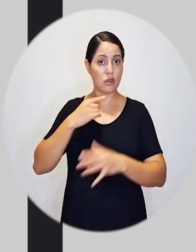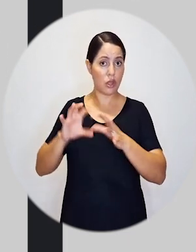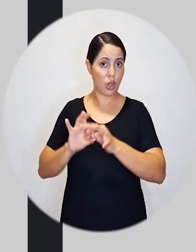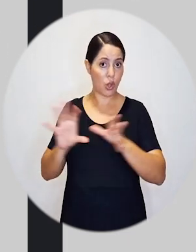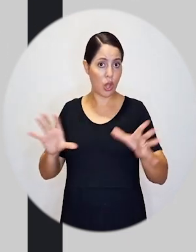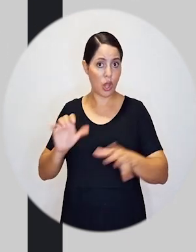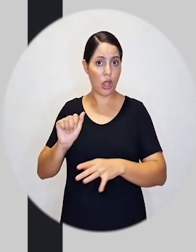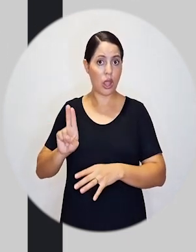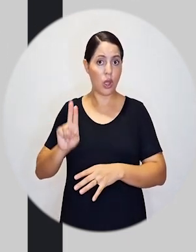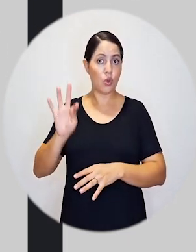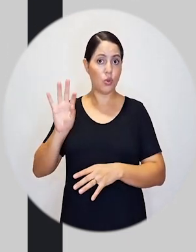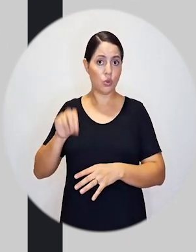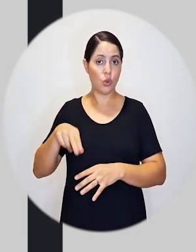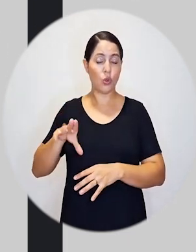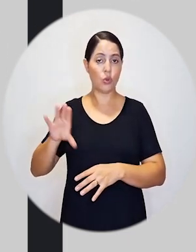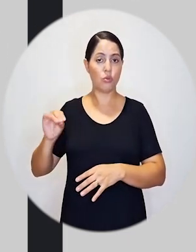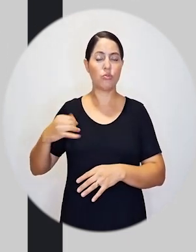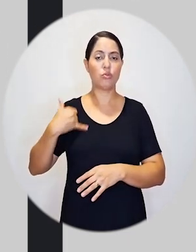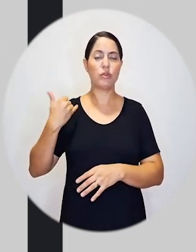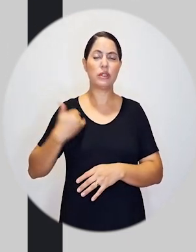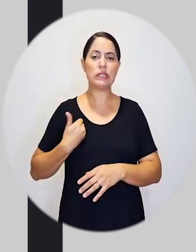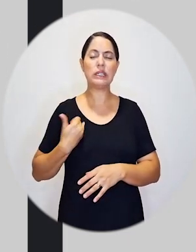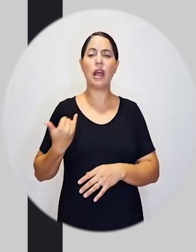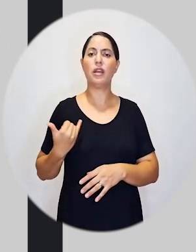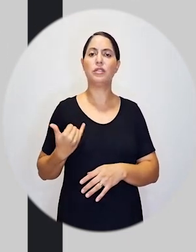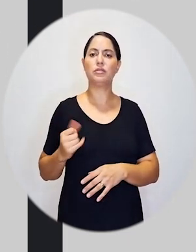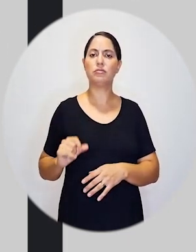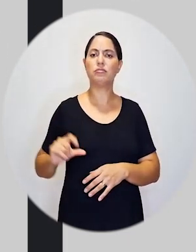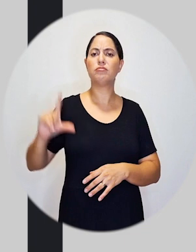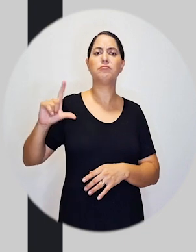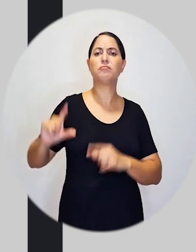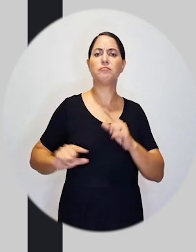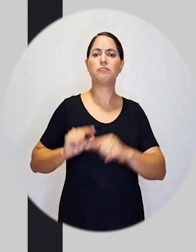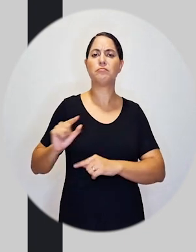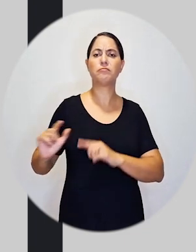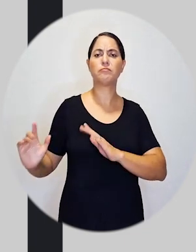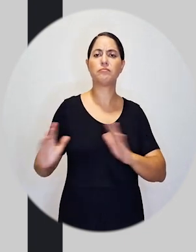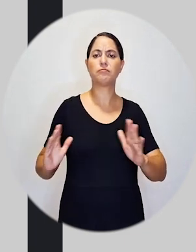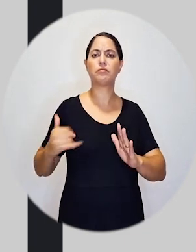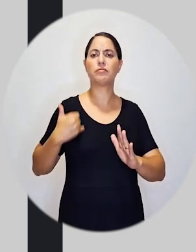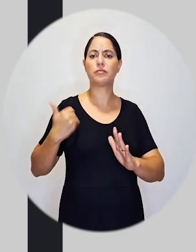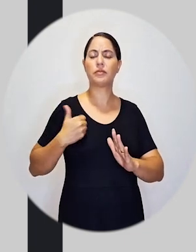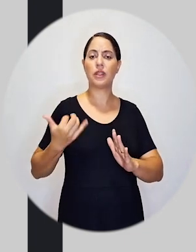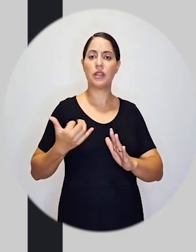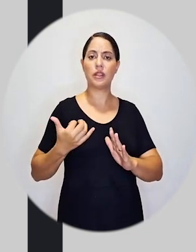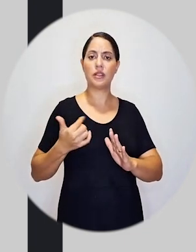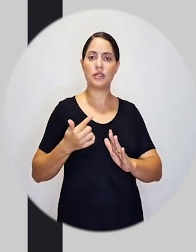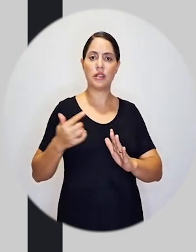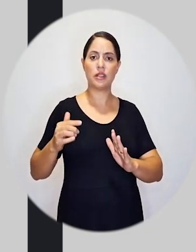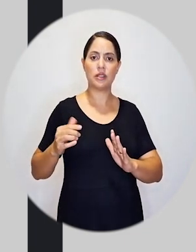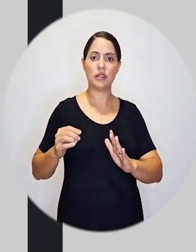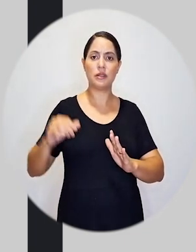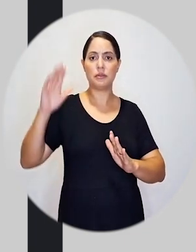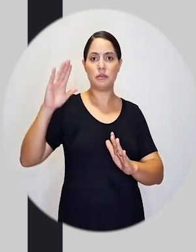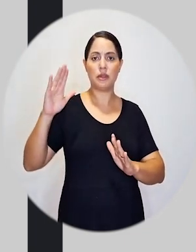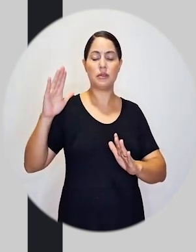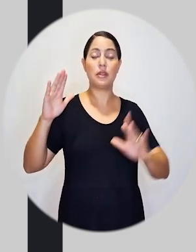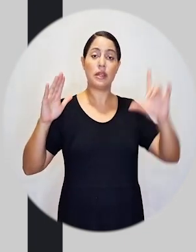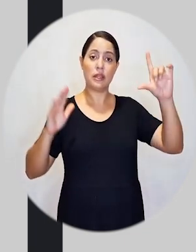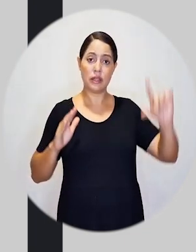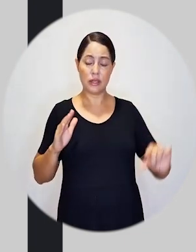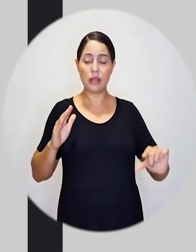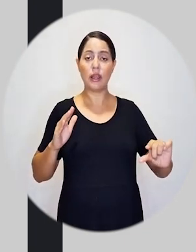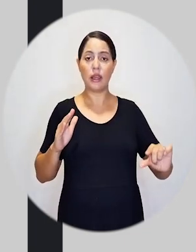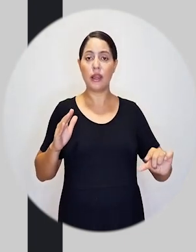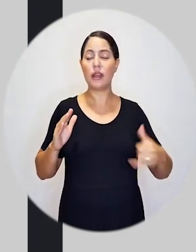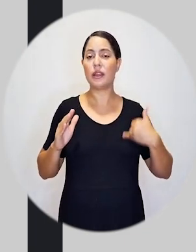advogado autônomo é mais frequente quanto maior a idade, alcançando 72% entre os de 60 anos ou mais e